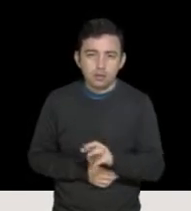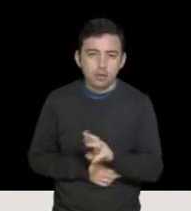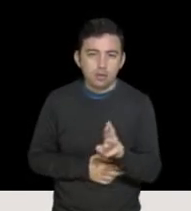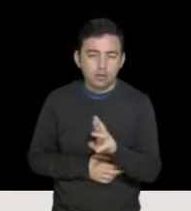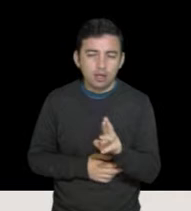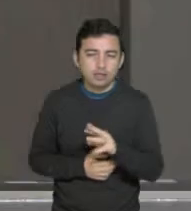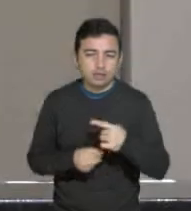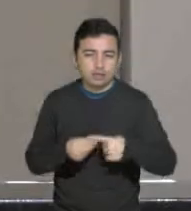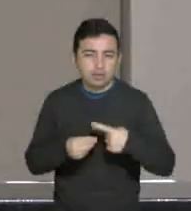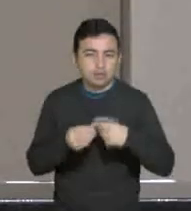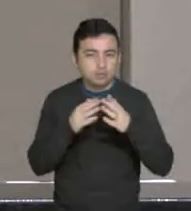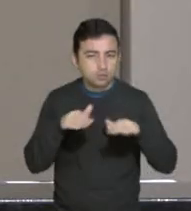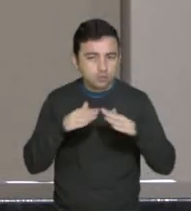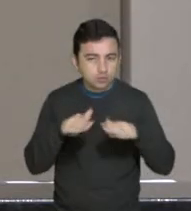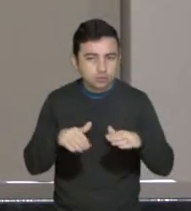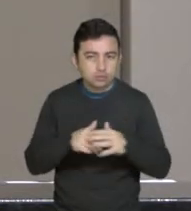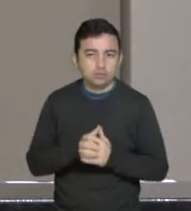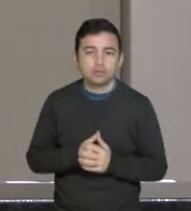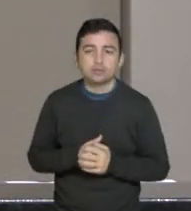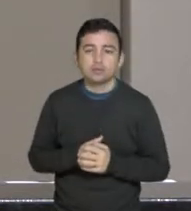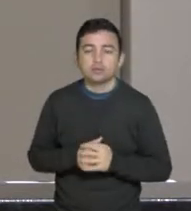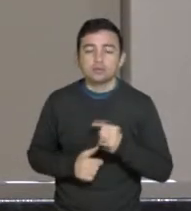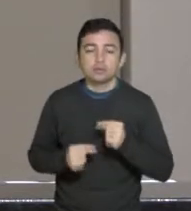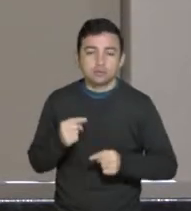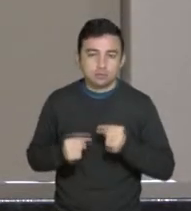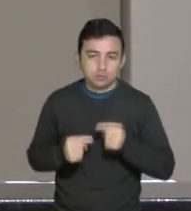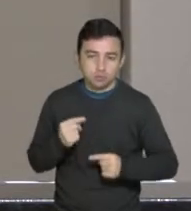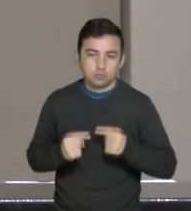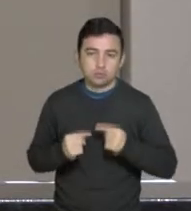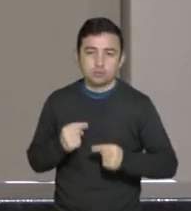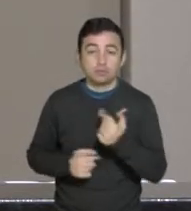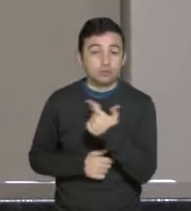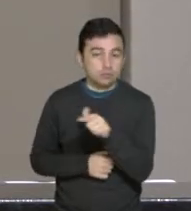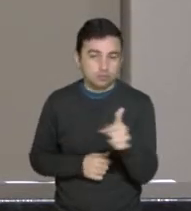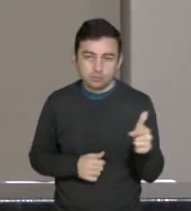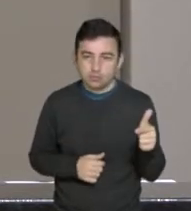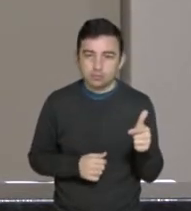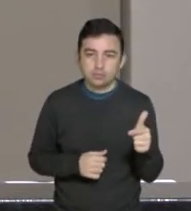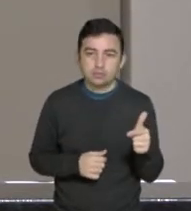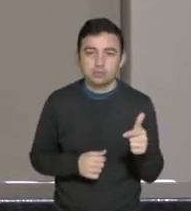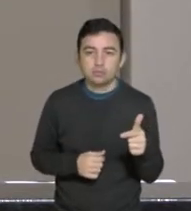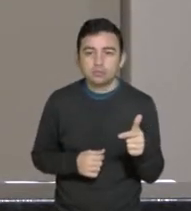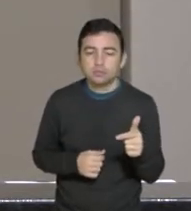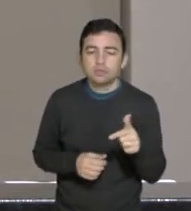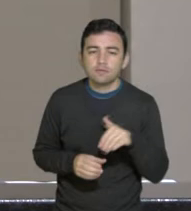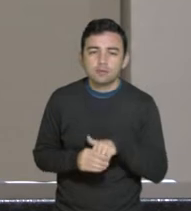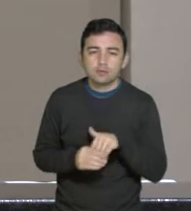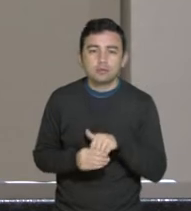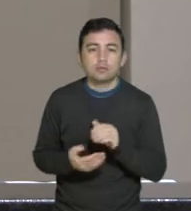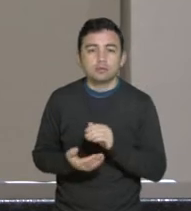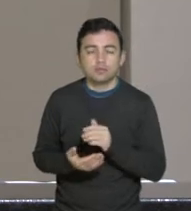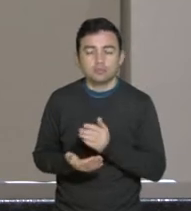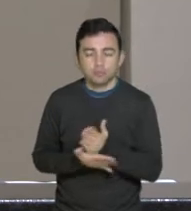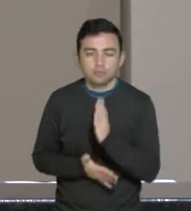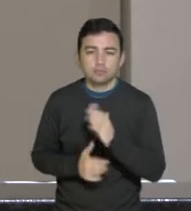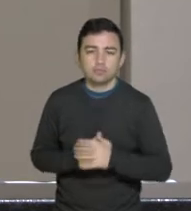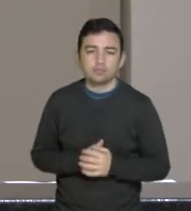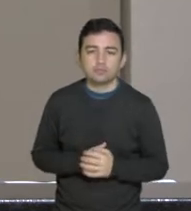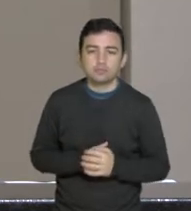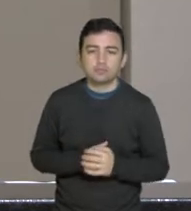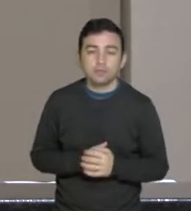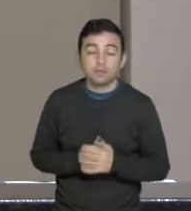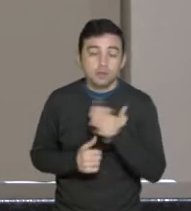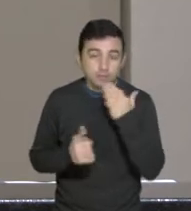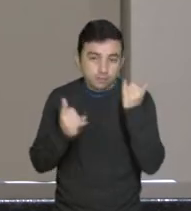município de Brusque. Em discussão, não havendo quem queira discuti-lo, em votação, aprovado. Pedido